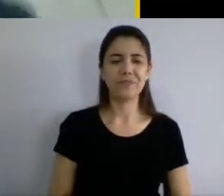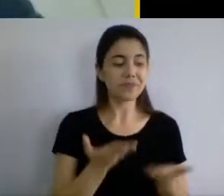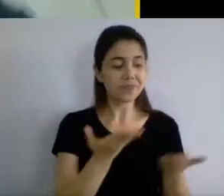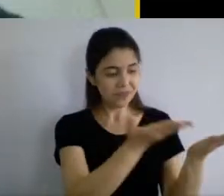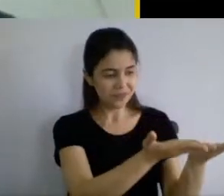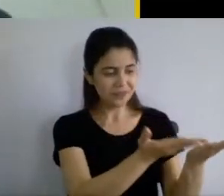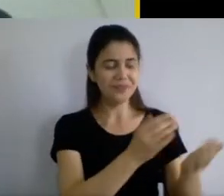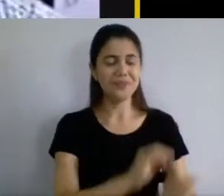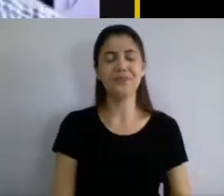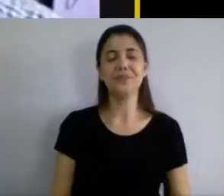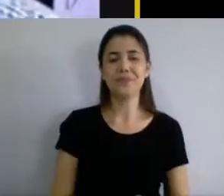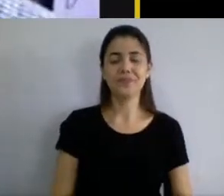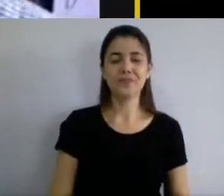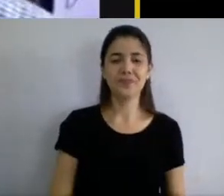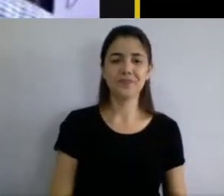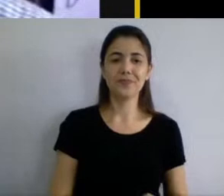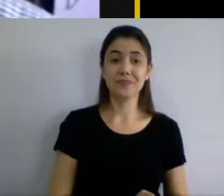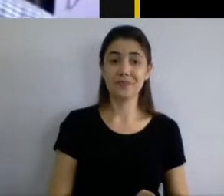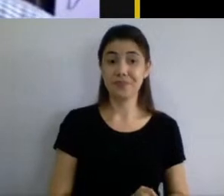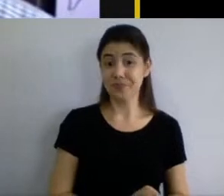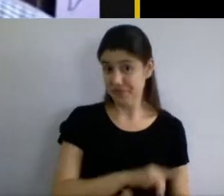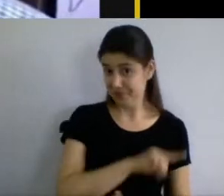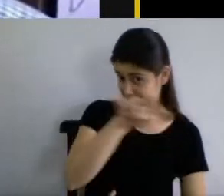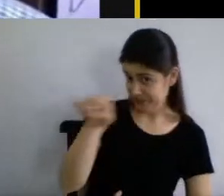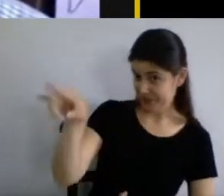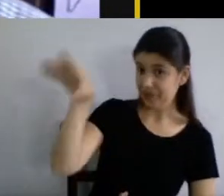Bom, vocês me ouvem?